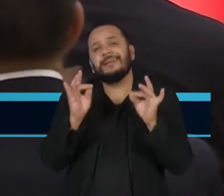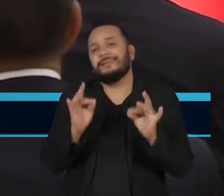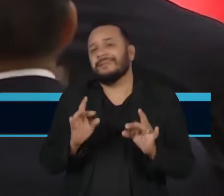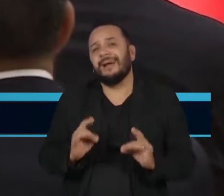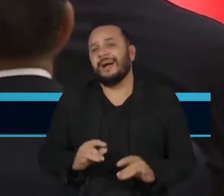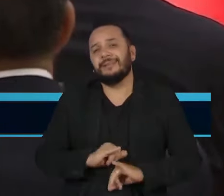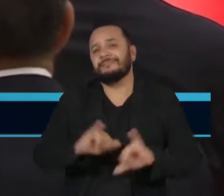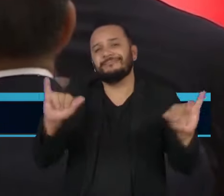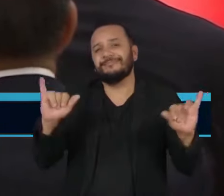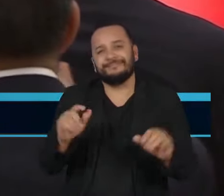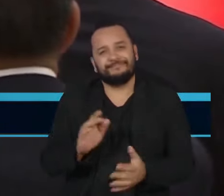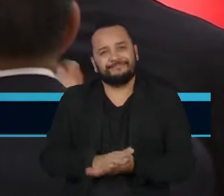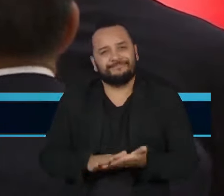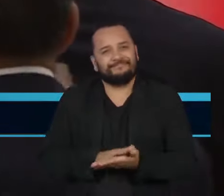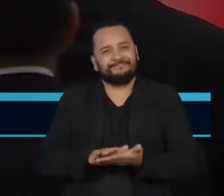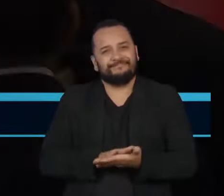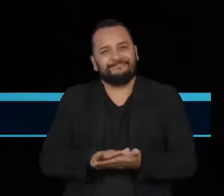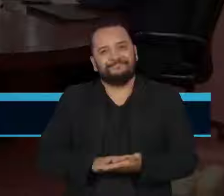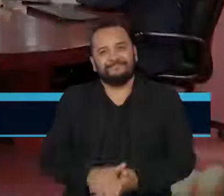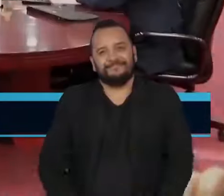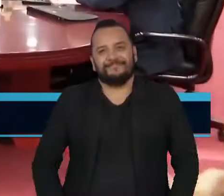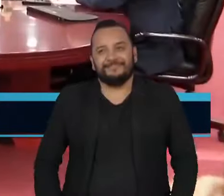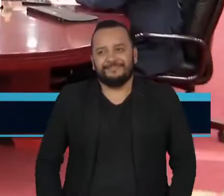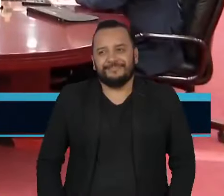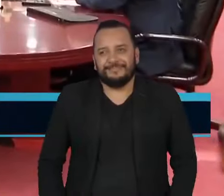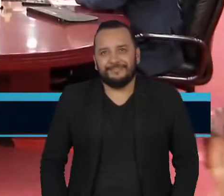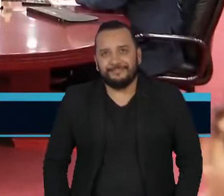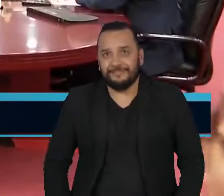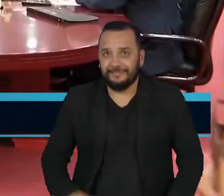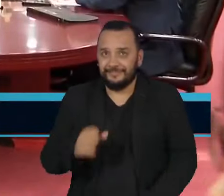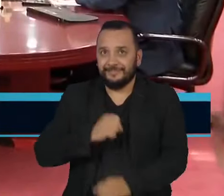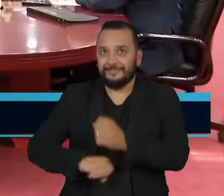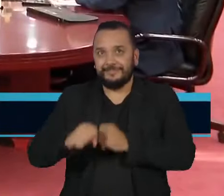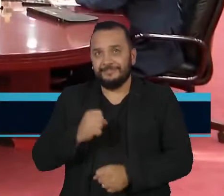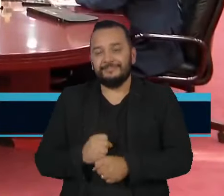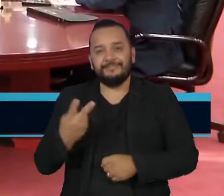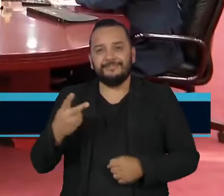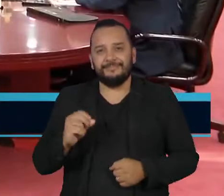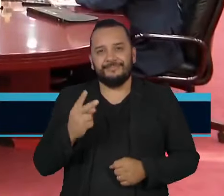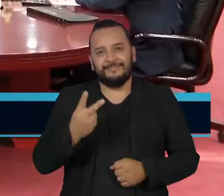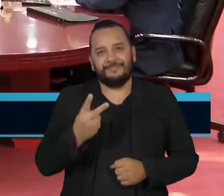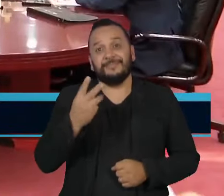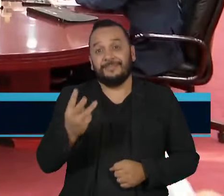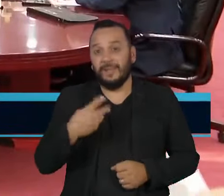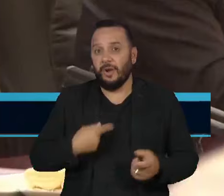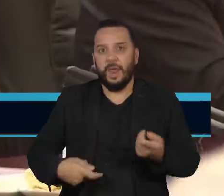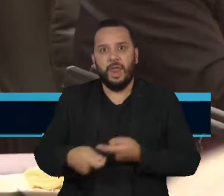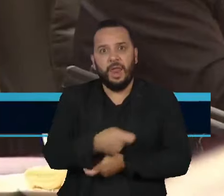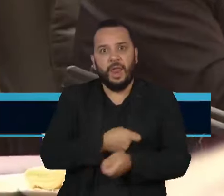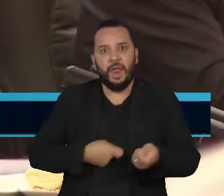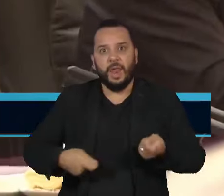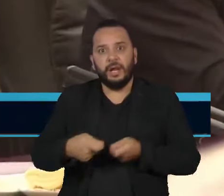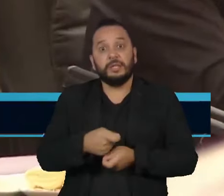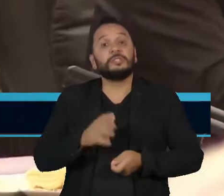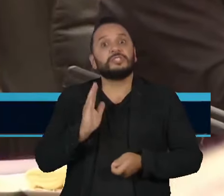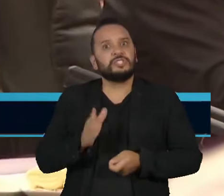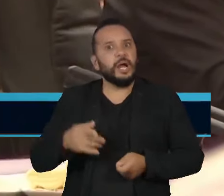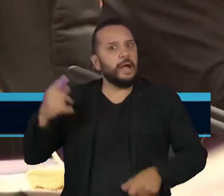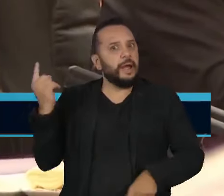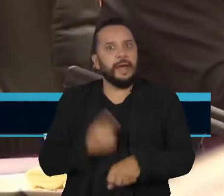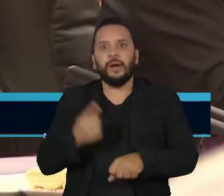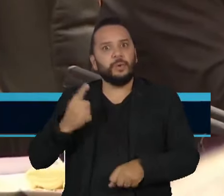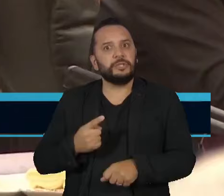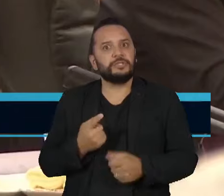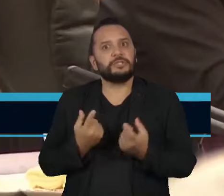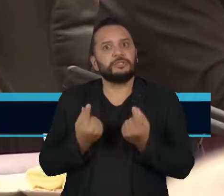campos de atuação. Só em 2023, o comércio entre os dois países registrou um recorde de